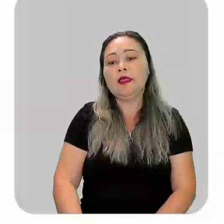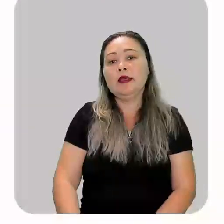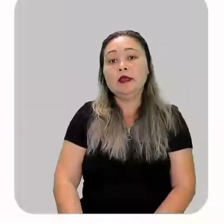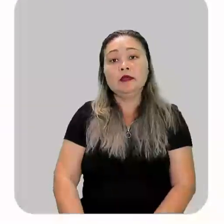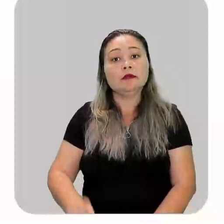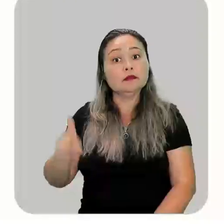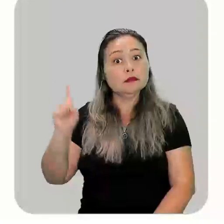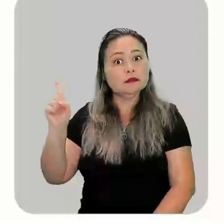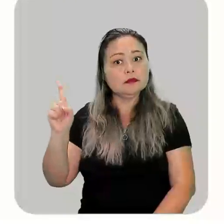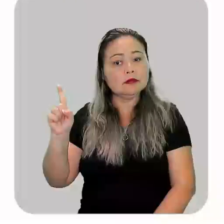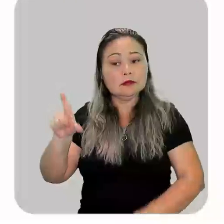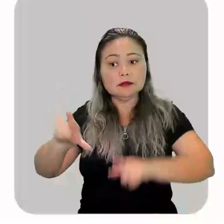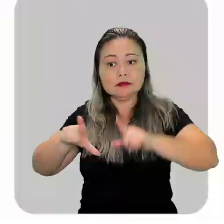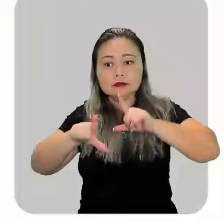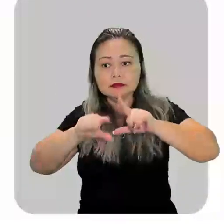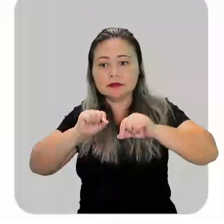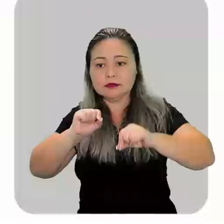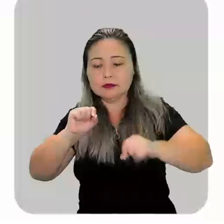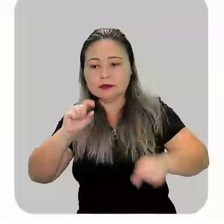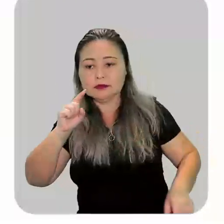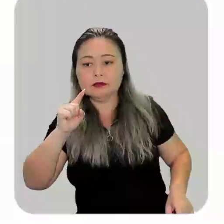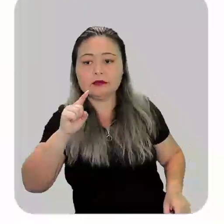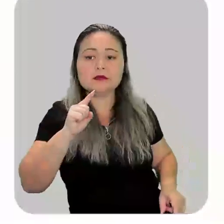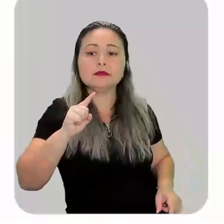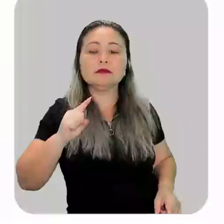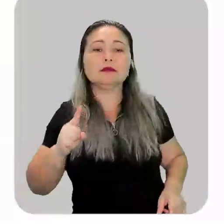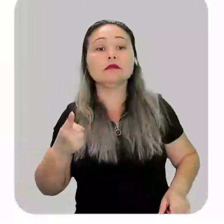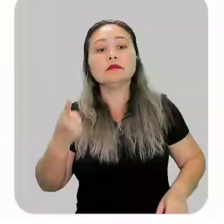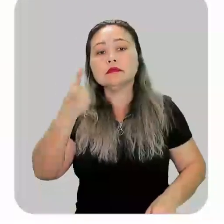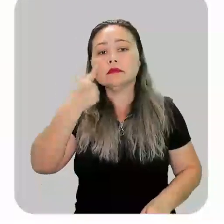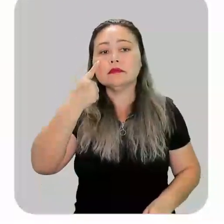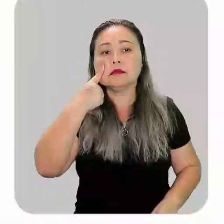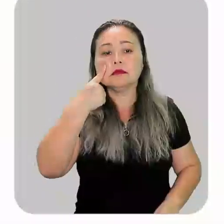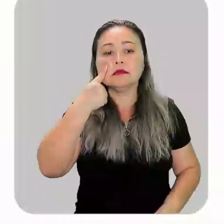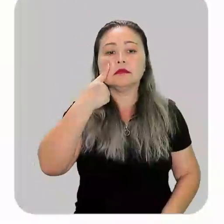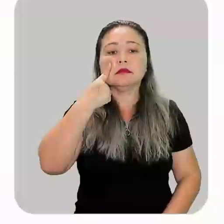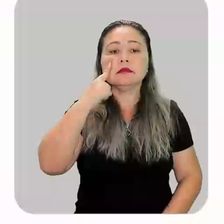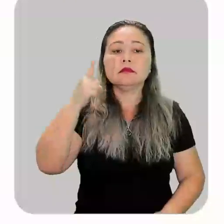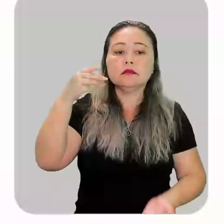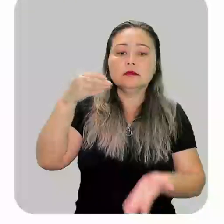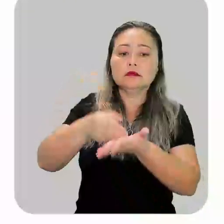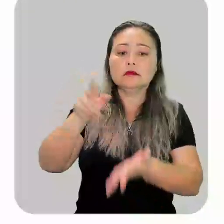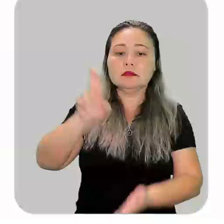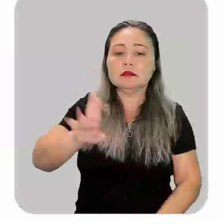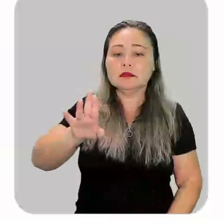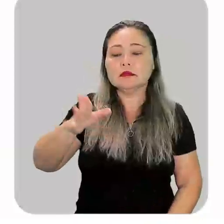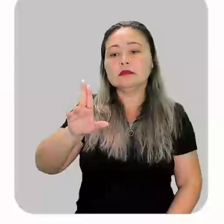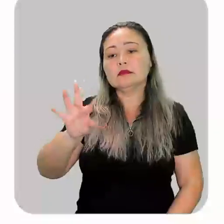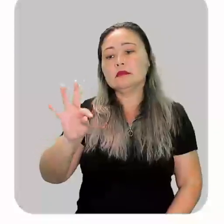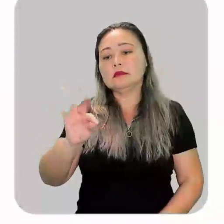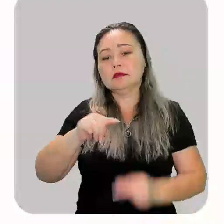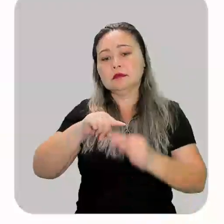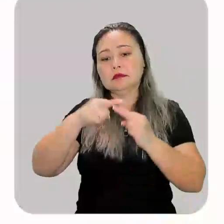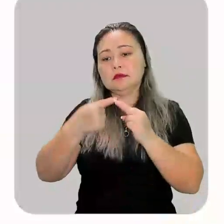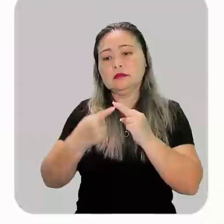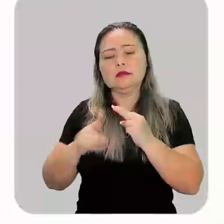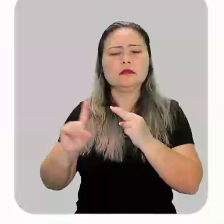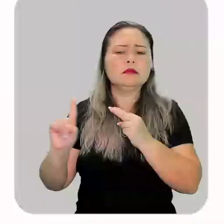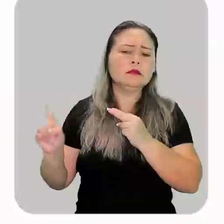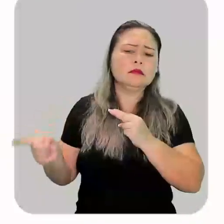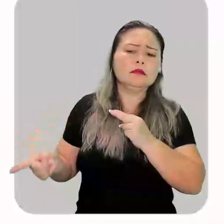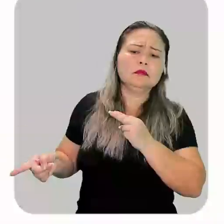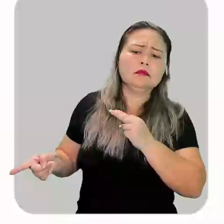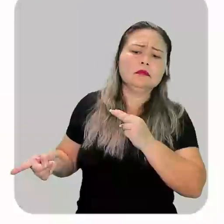158. Aí vem o pega-vareta. Posso te mostrar o pega-vareta? Pode. Olha aqui, quando diz assim, ó, use π como aproximação, já